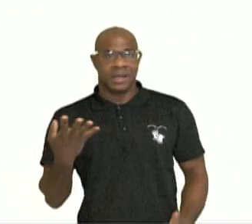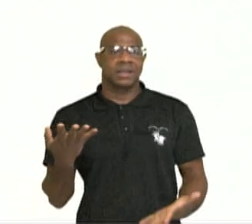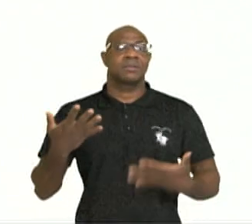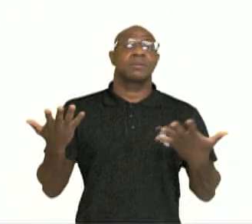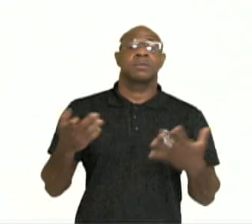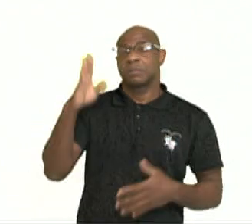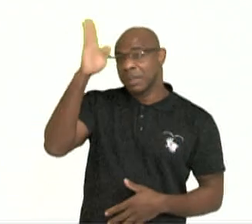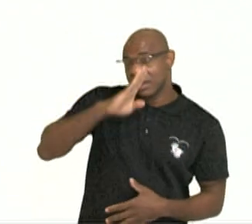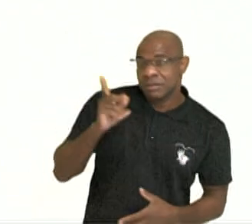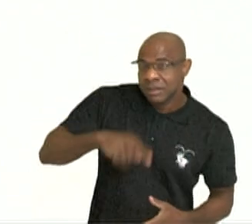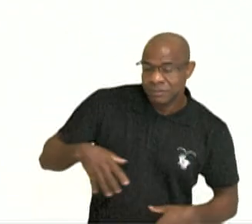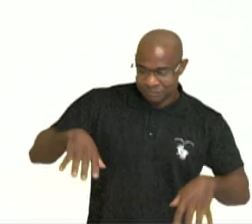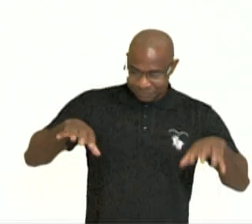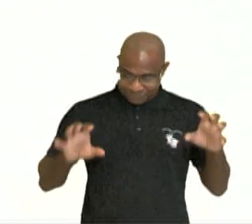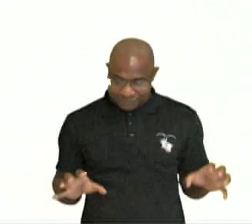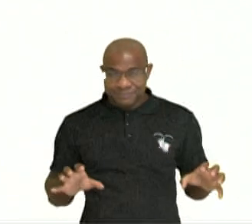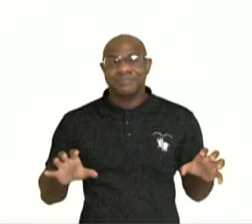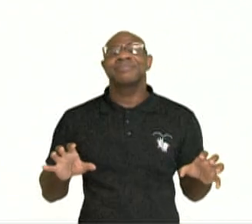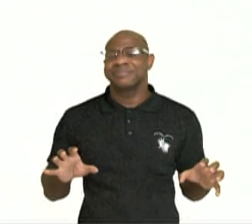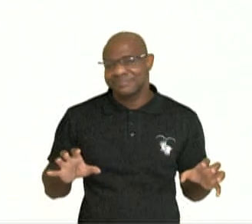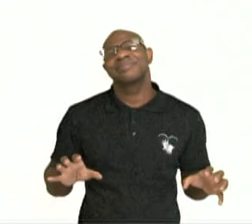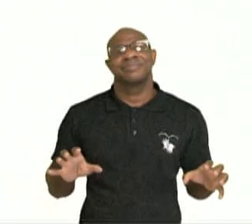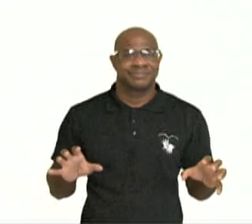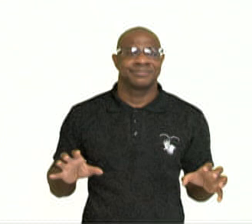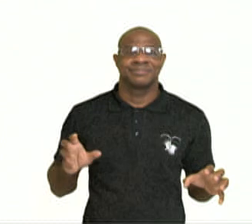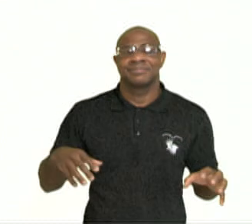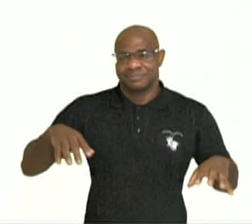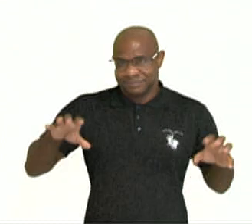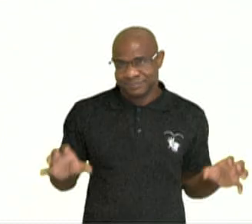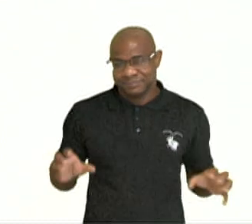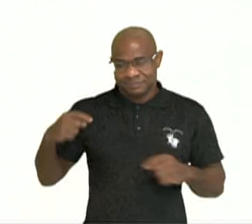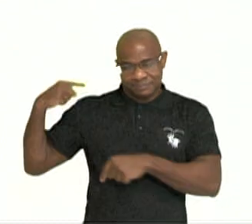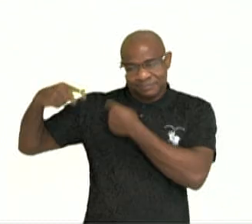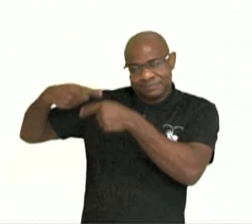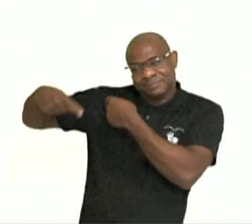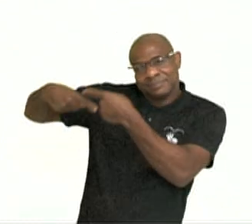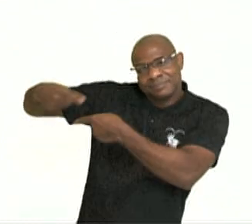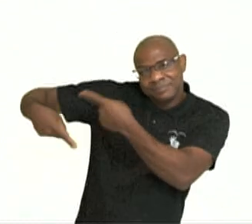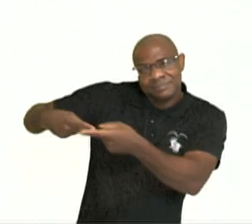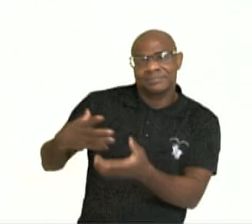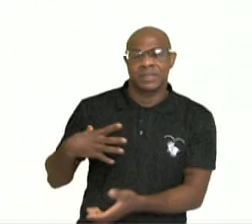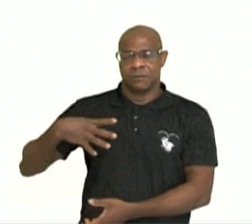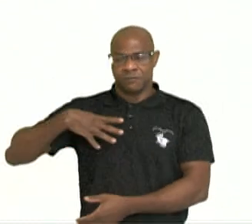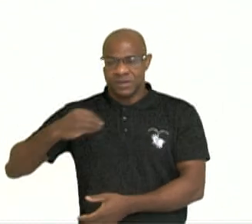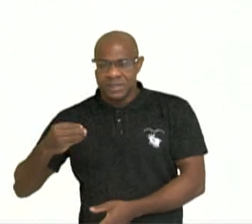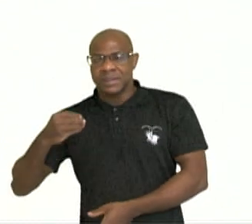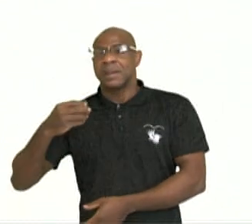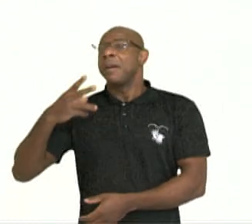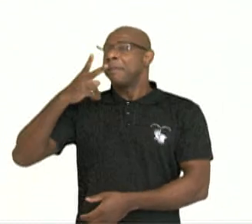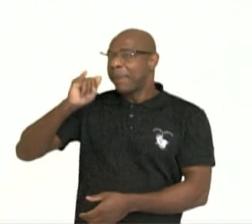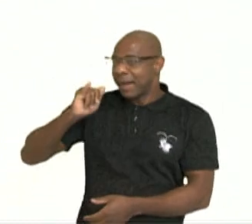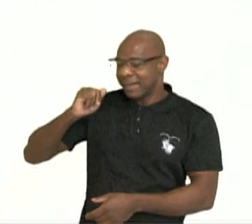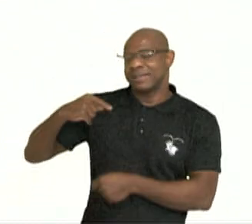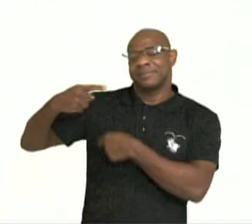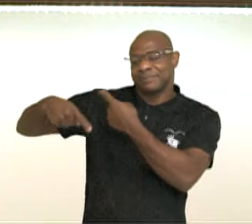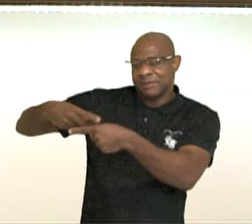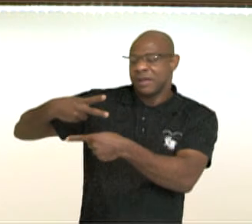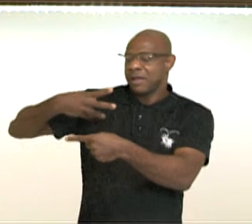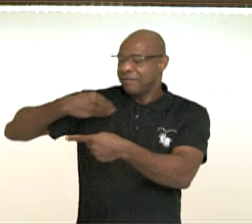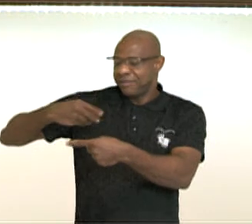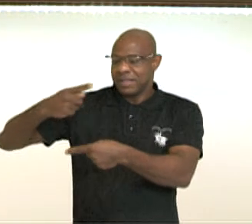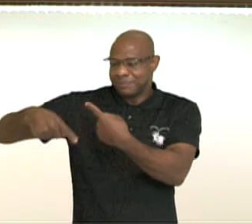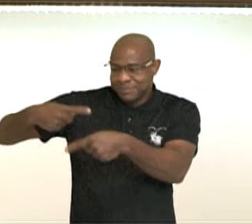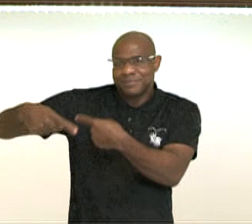uma monarquia constitucional e hereditária. Permaneceríamos como uma monarquia onde o nosso primeiro